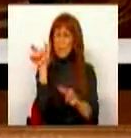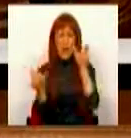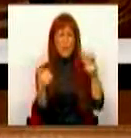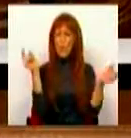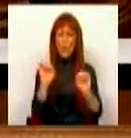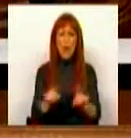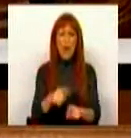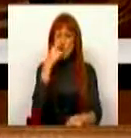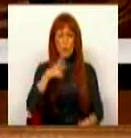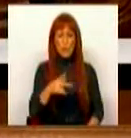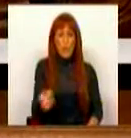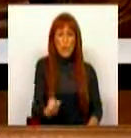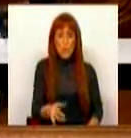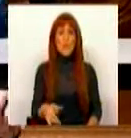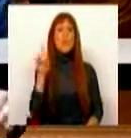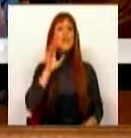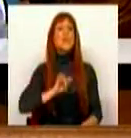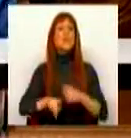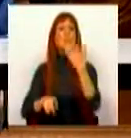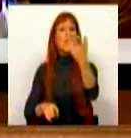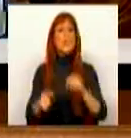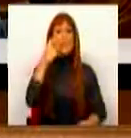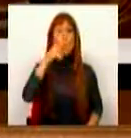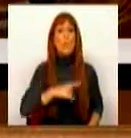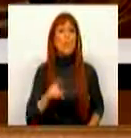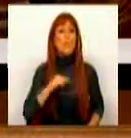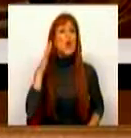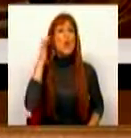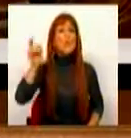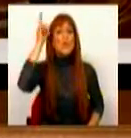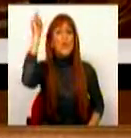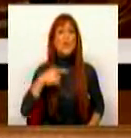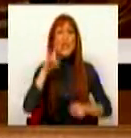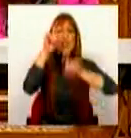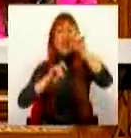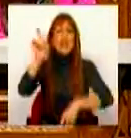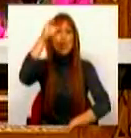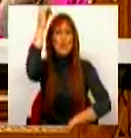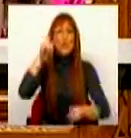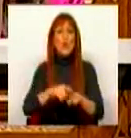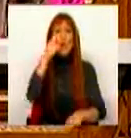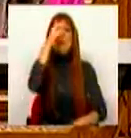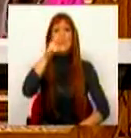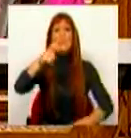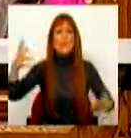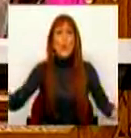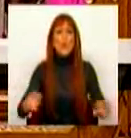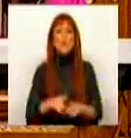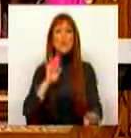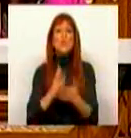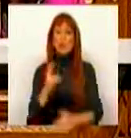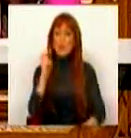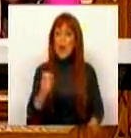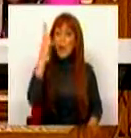palavra para os portugueses. Senhora deputada, os portugueses não são números, não são estatísticas, são pessoas. Nos